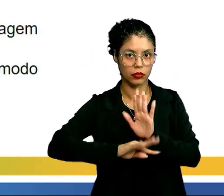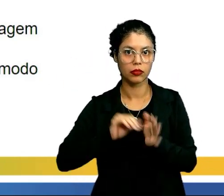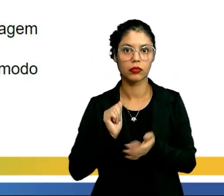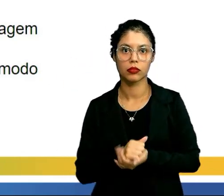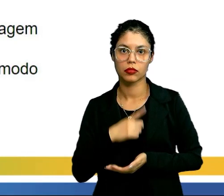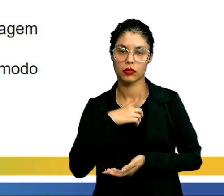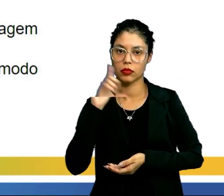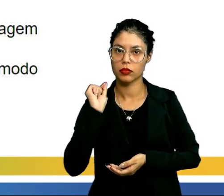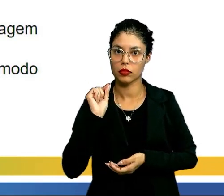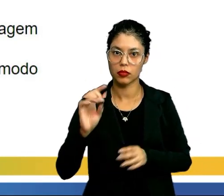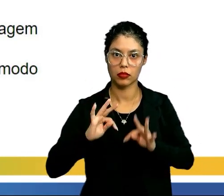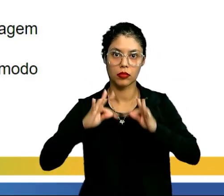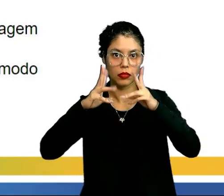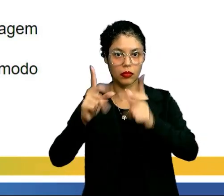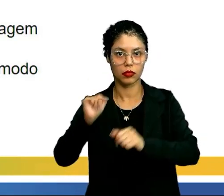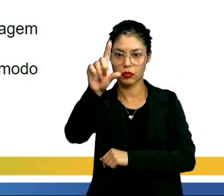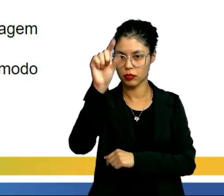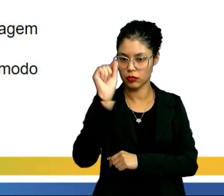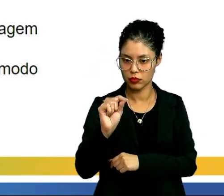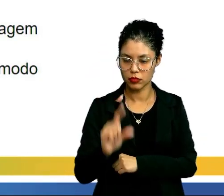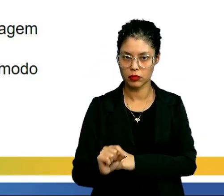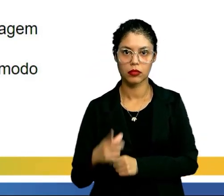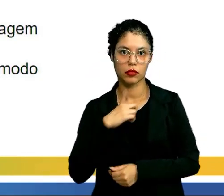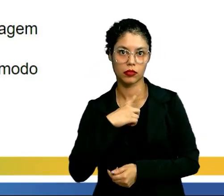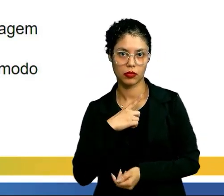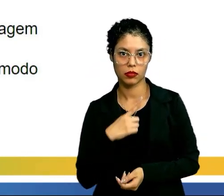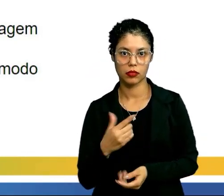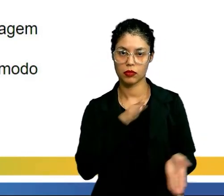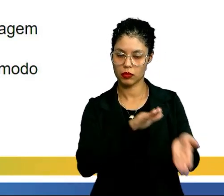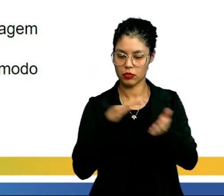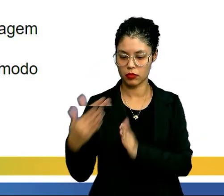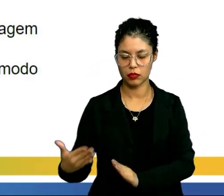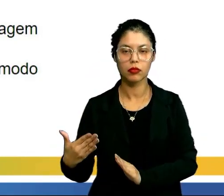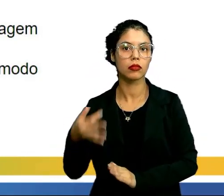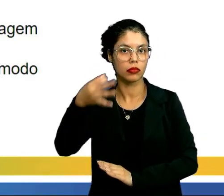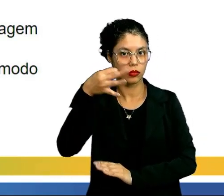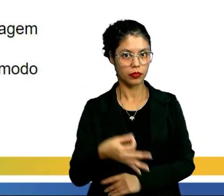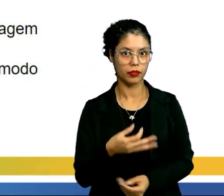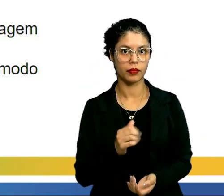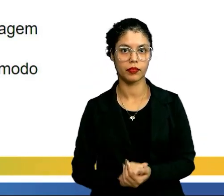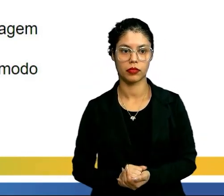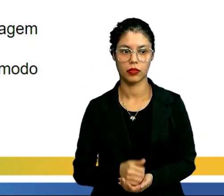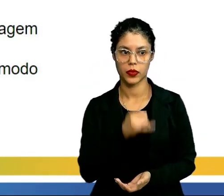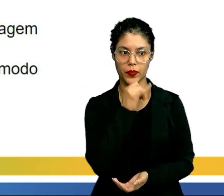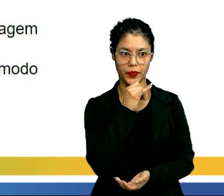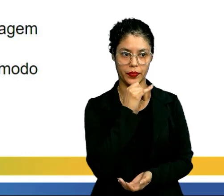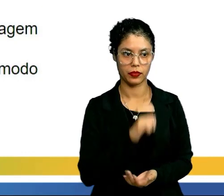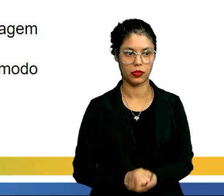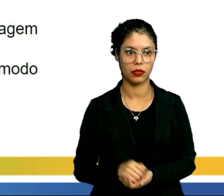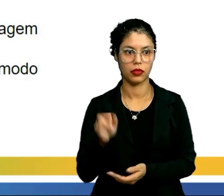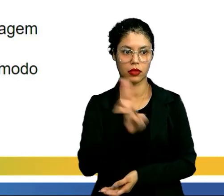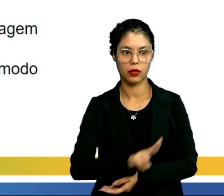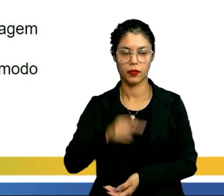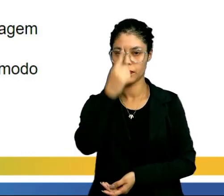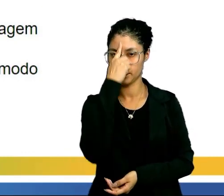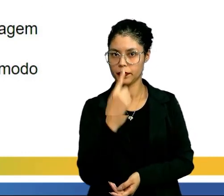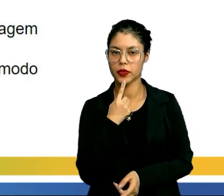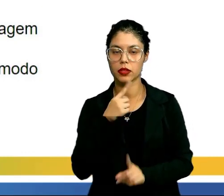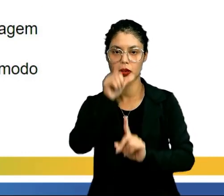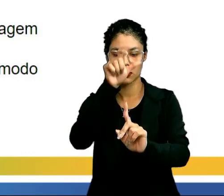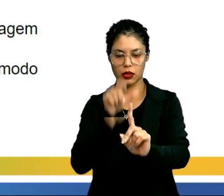nós observamos que em todas as alternativas tem uma parte da alternativa que ela está correta. Como, por exemplo, o uso de